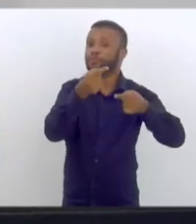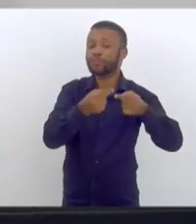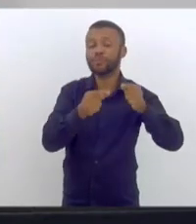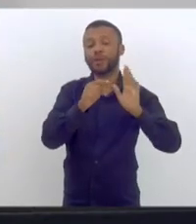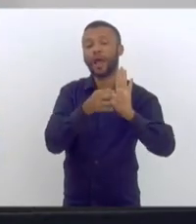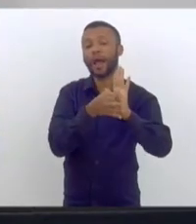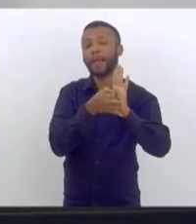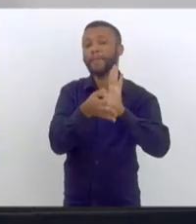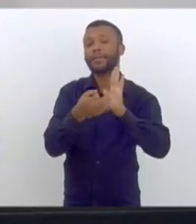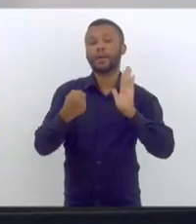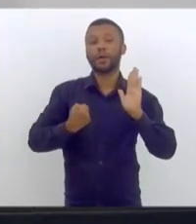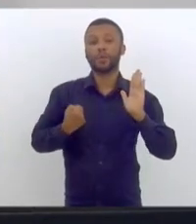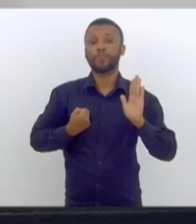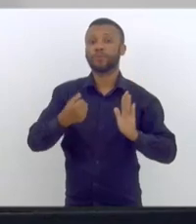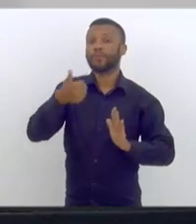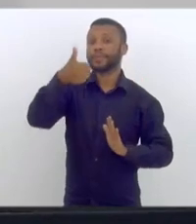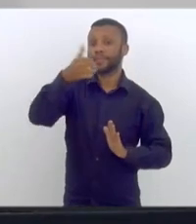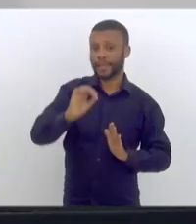10